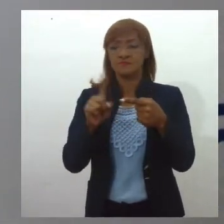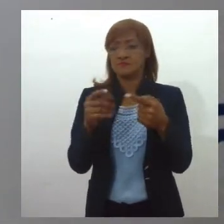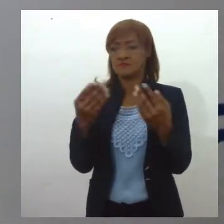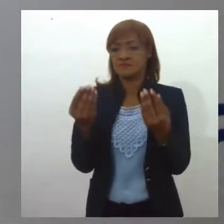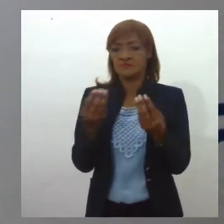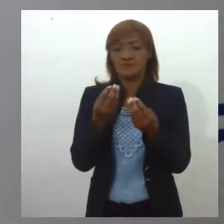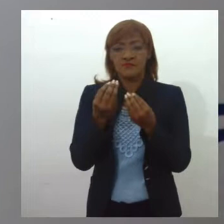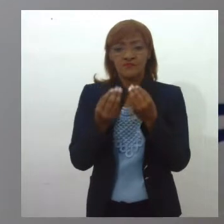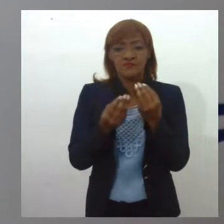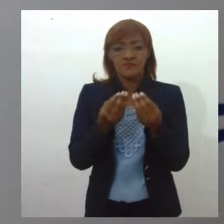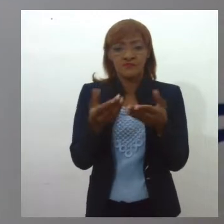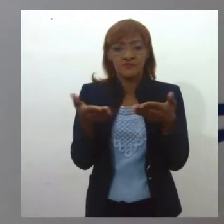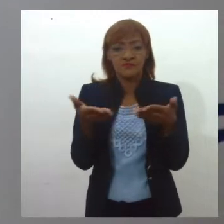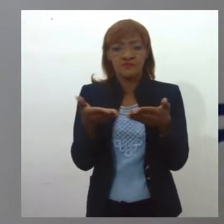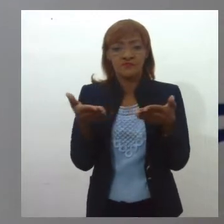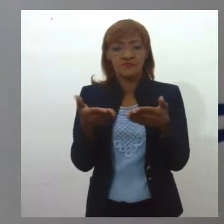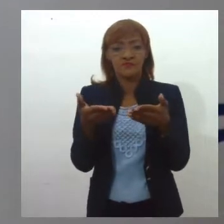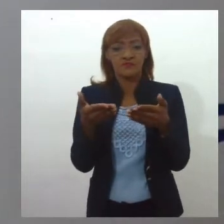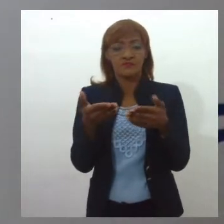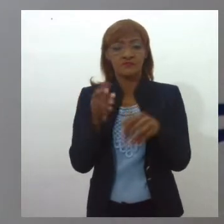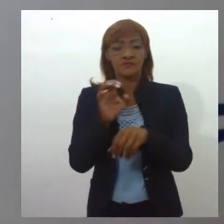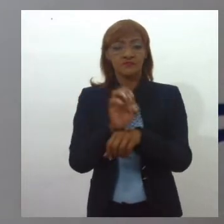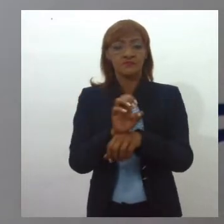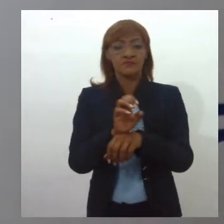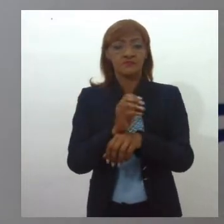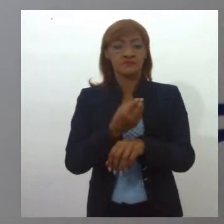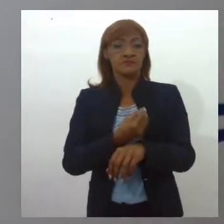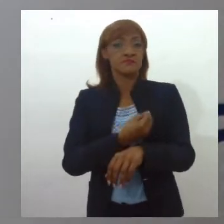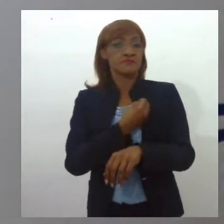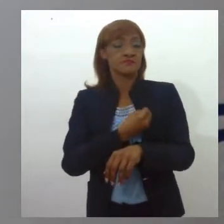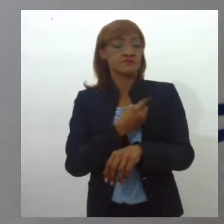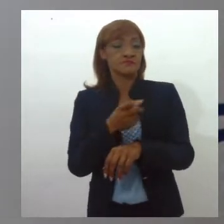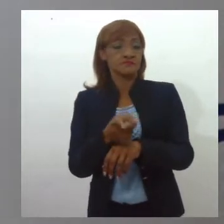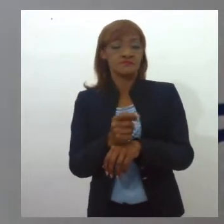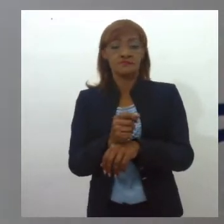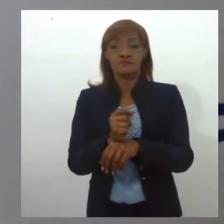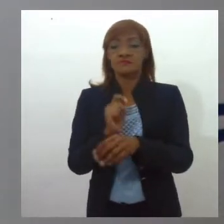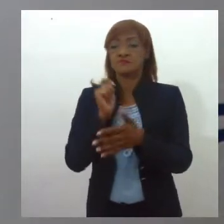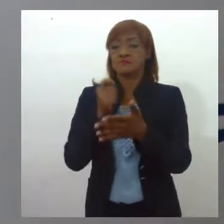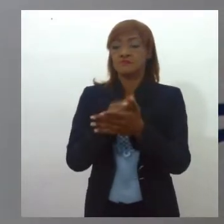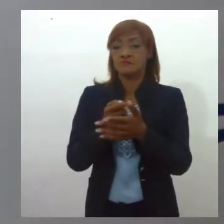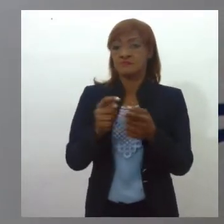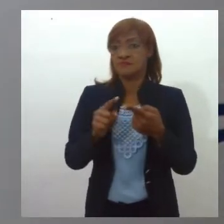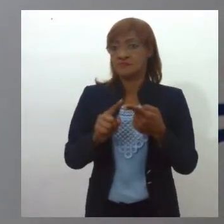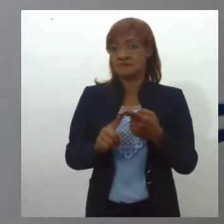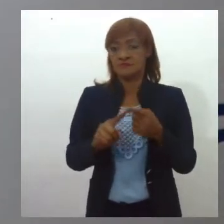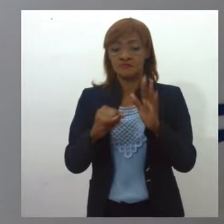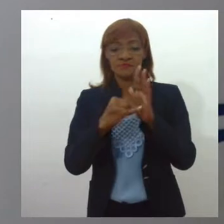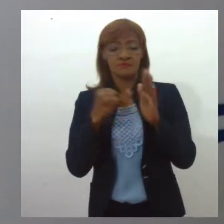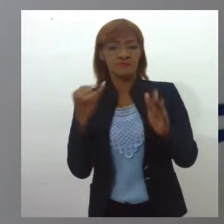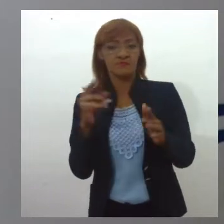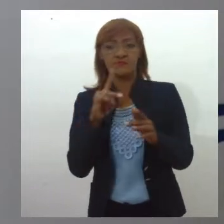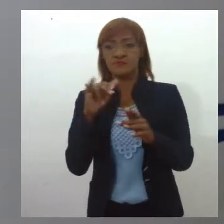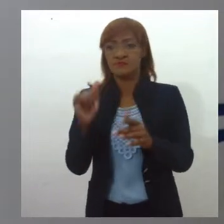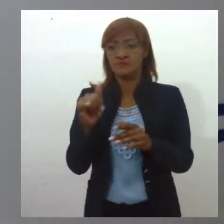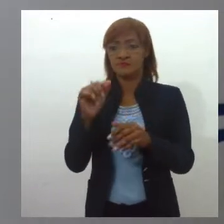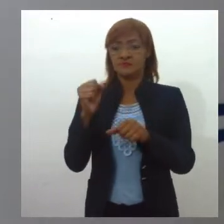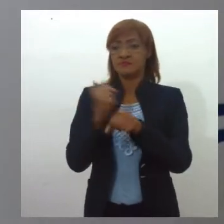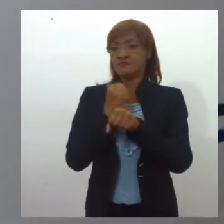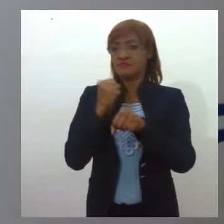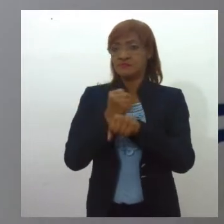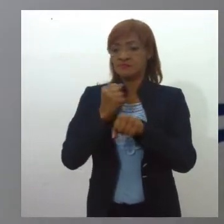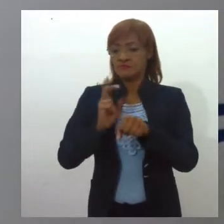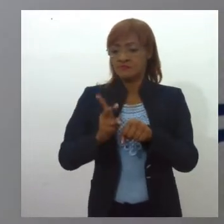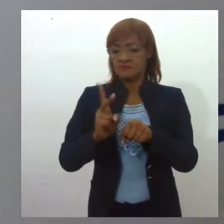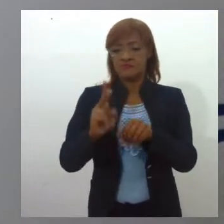que o Estado de Sergipe vive hoje. De irregularidade fiscal, pagamentos em dia, contratos em dia, obras em andamento,